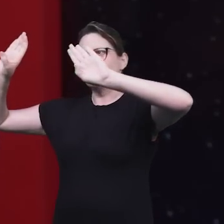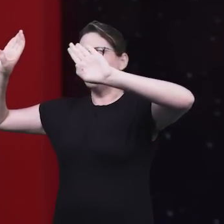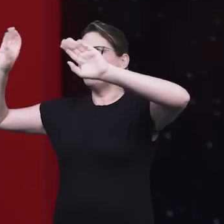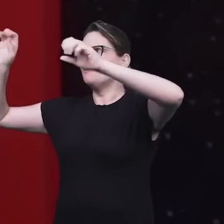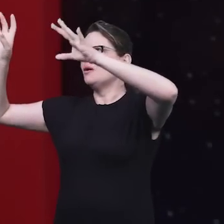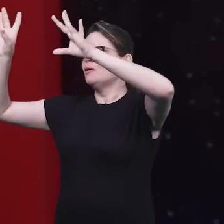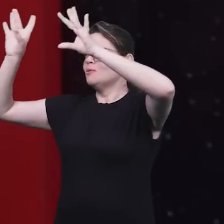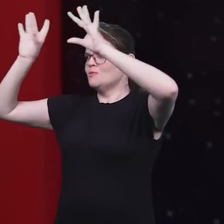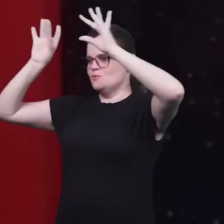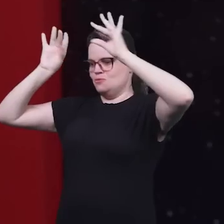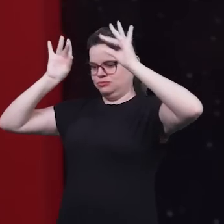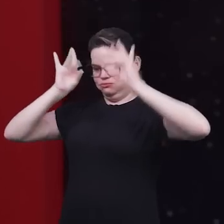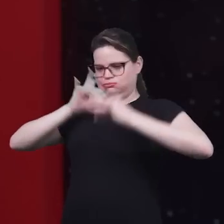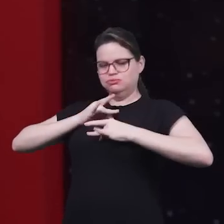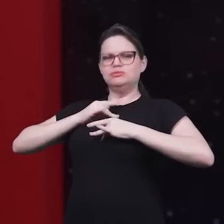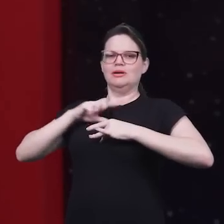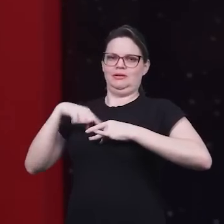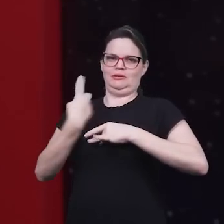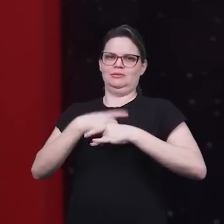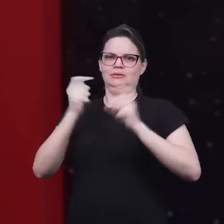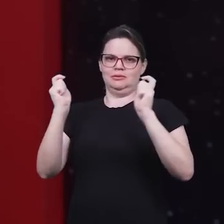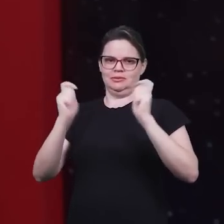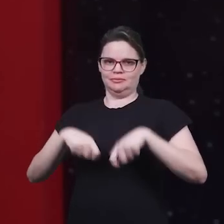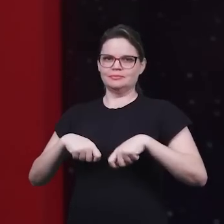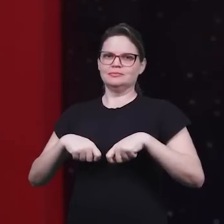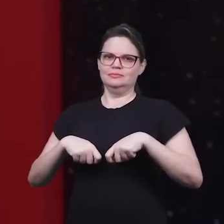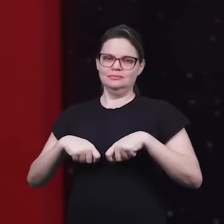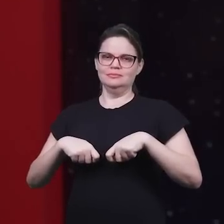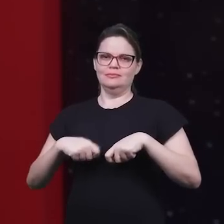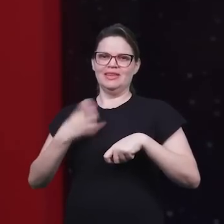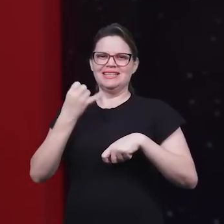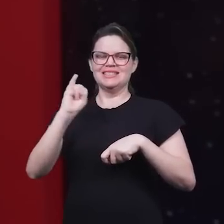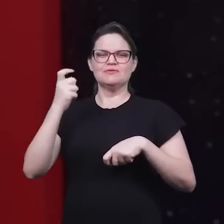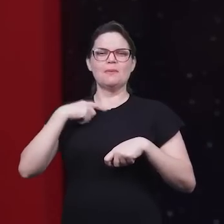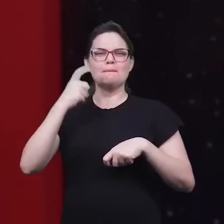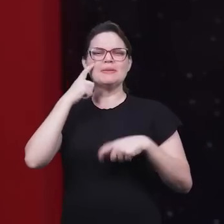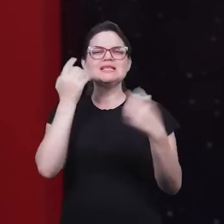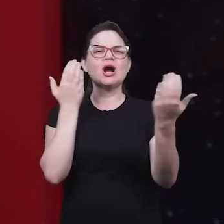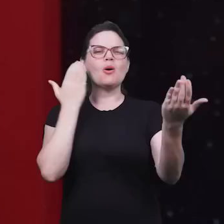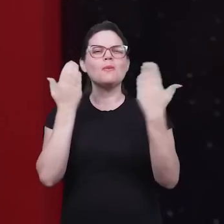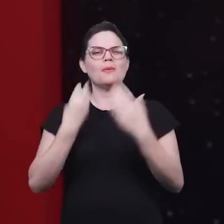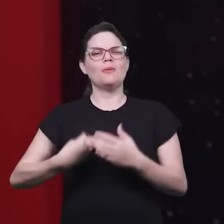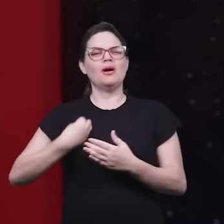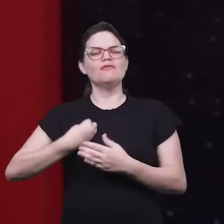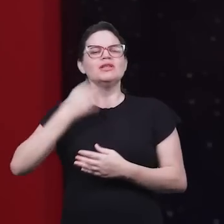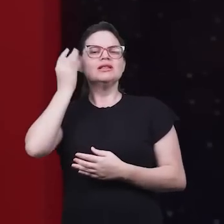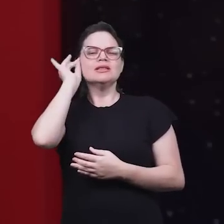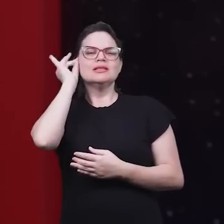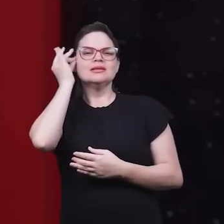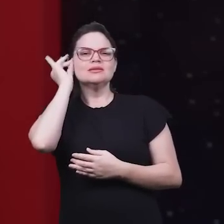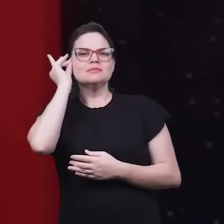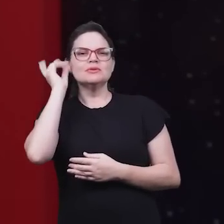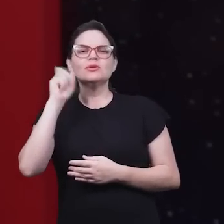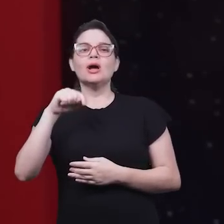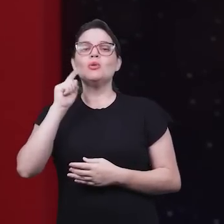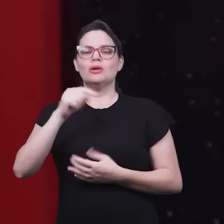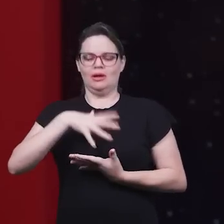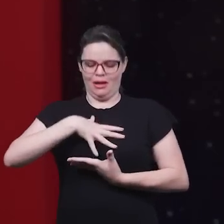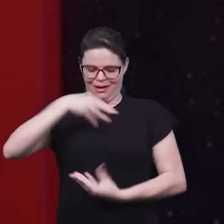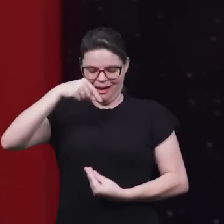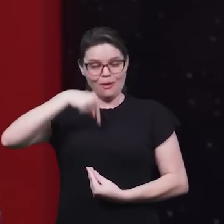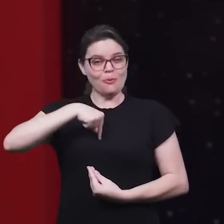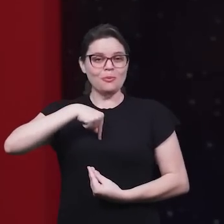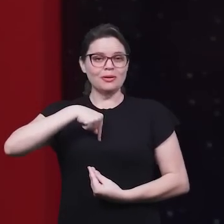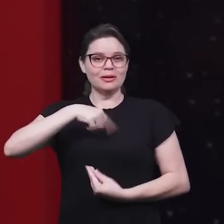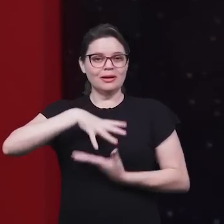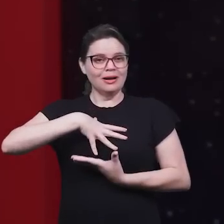Deus, se nós pudéssemos falar a genética espiritual, não é? ela é eterna, porque a alma